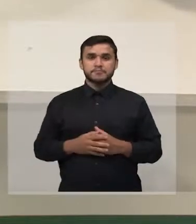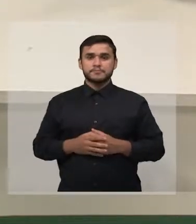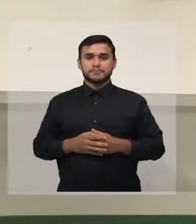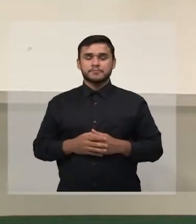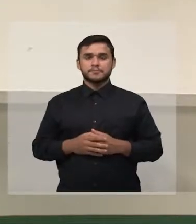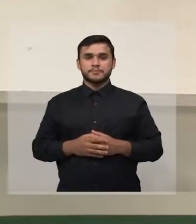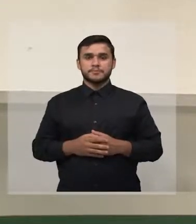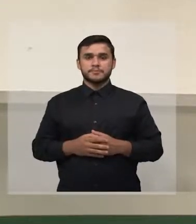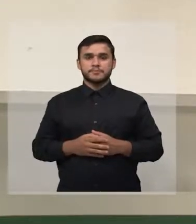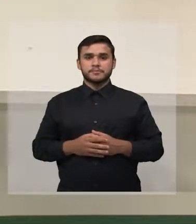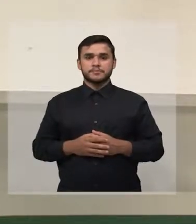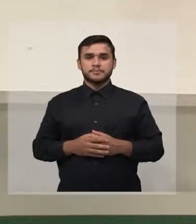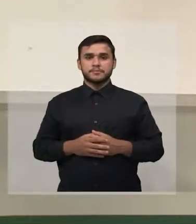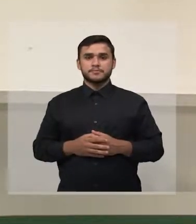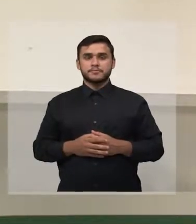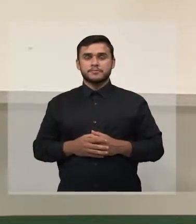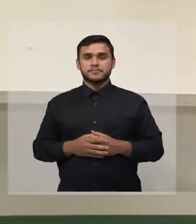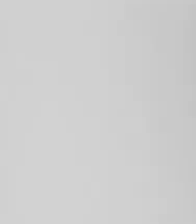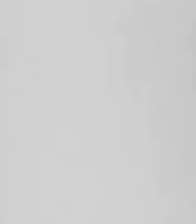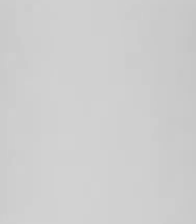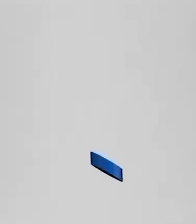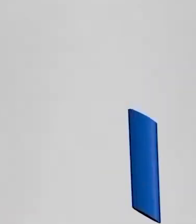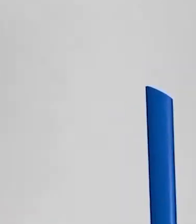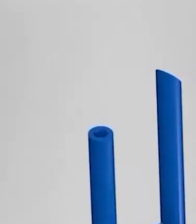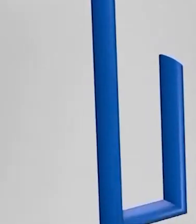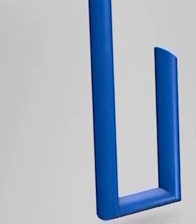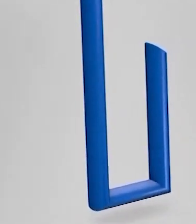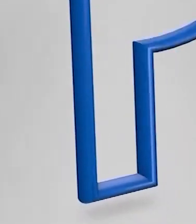voltaremos em 1 minuto.